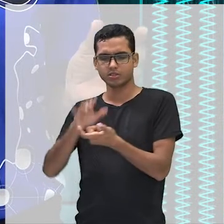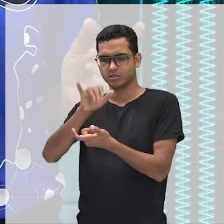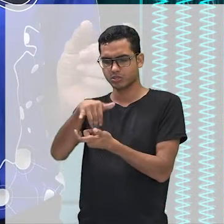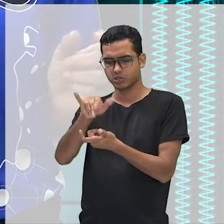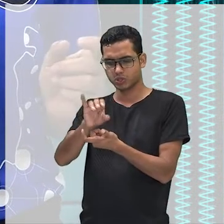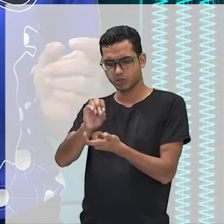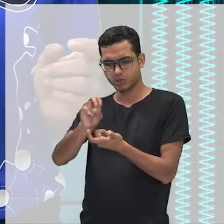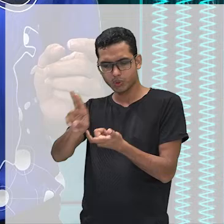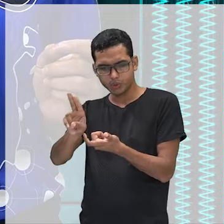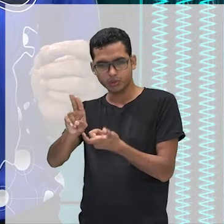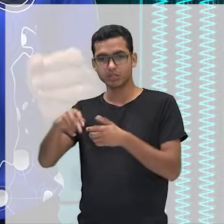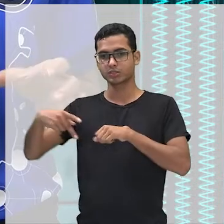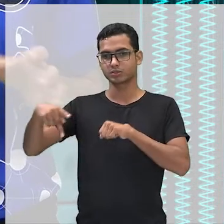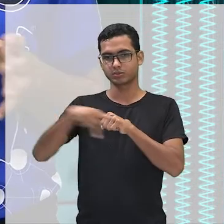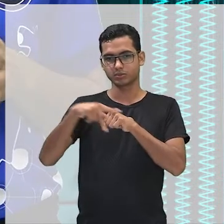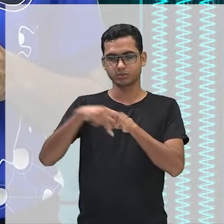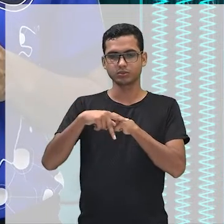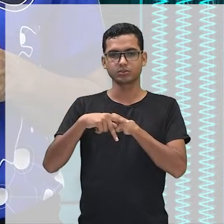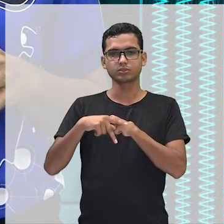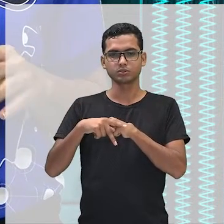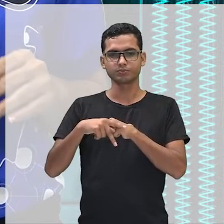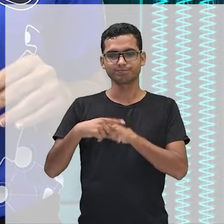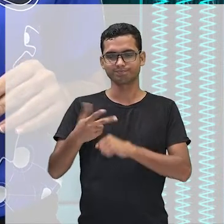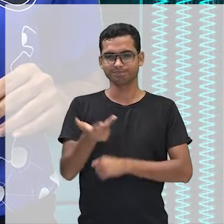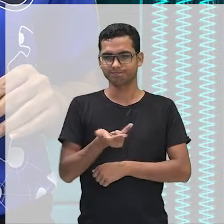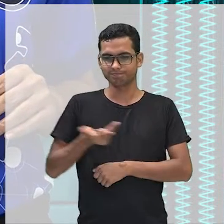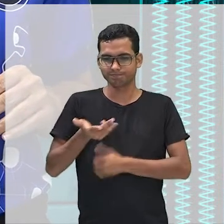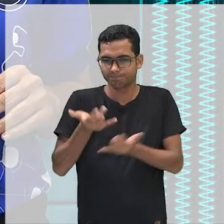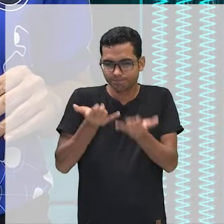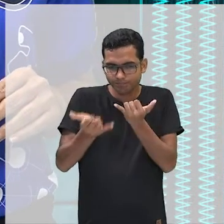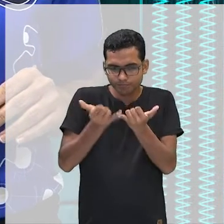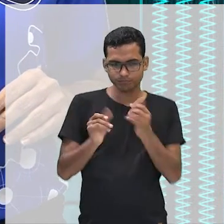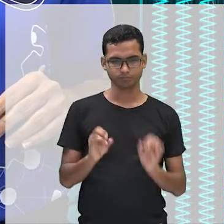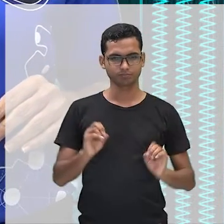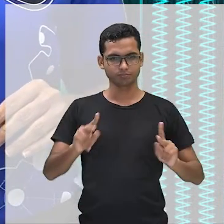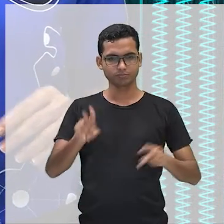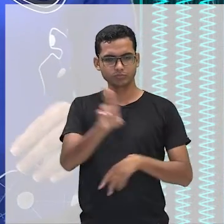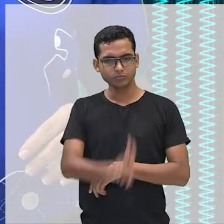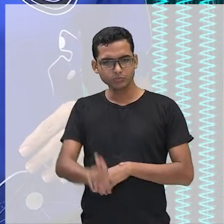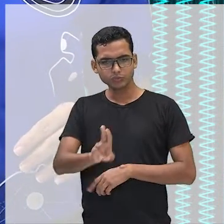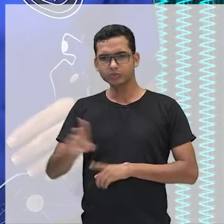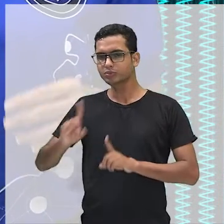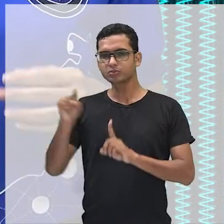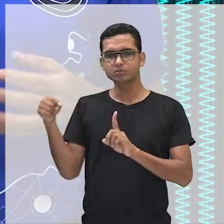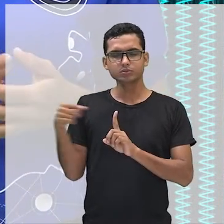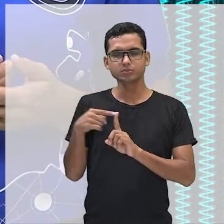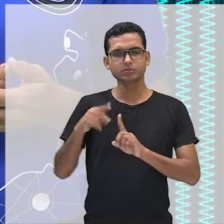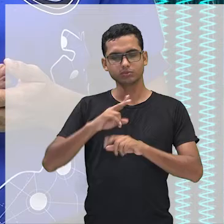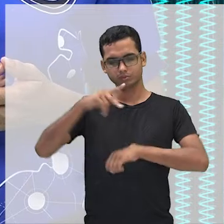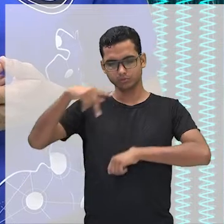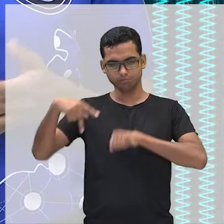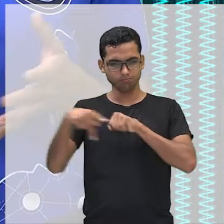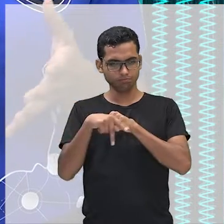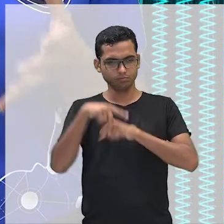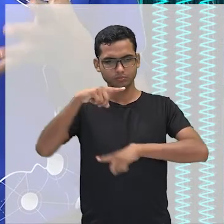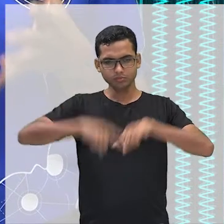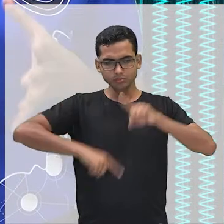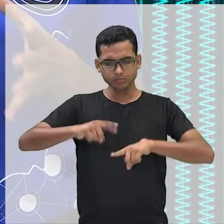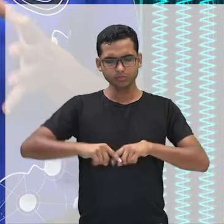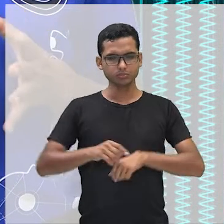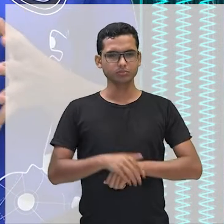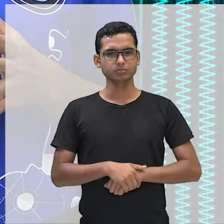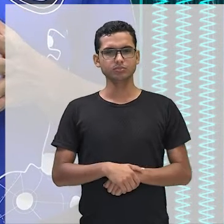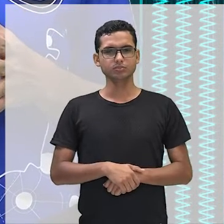do pronome pessoal, né? É parecido, tá? Mas, nesse caso, está com função de object pronoun,